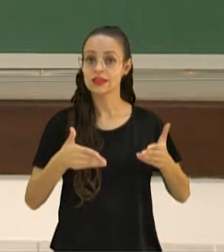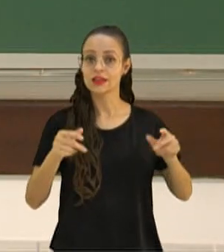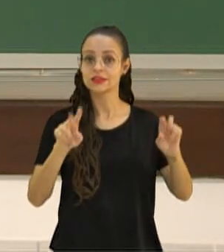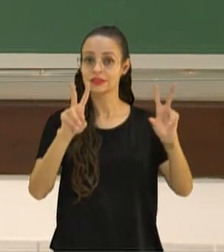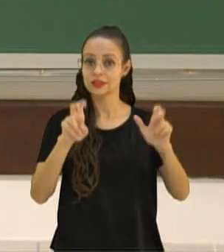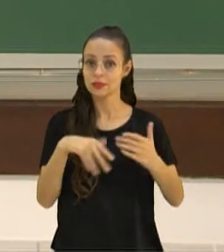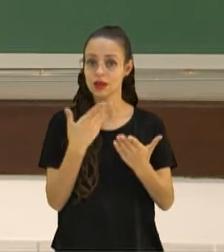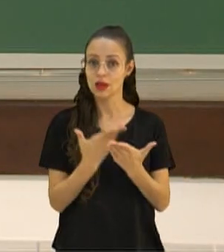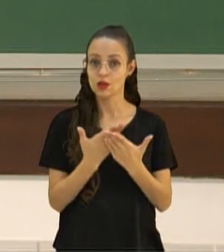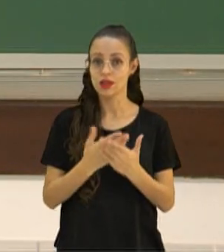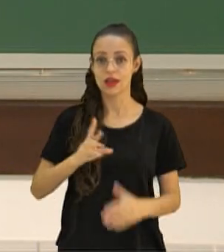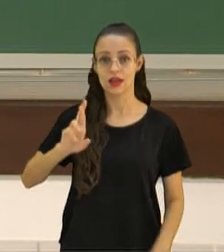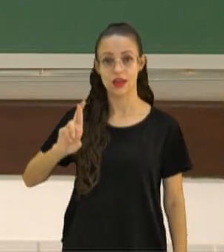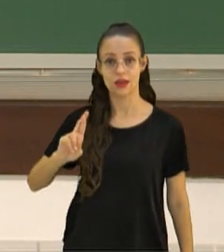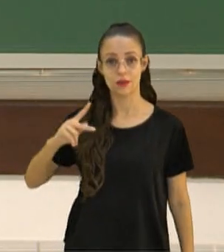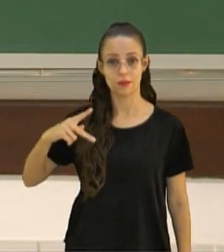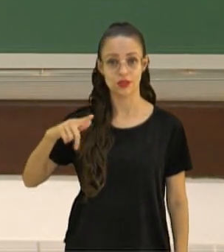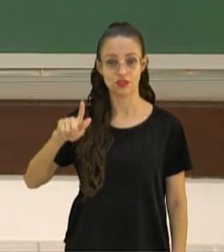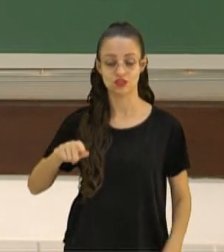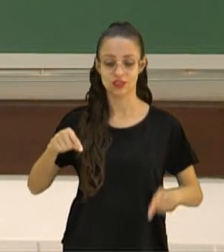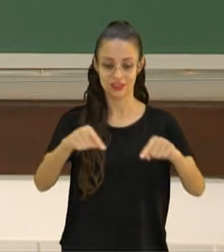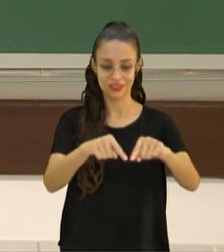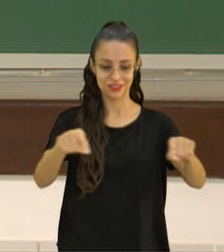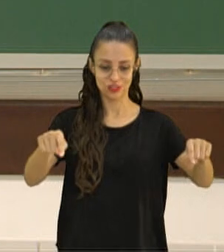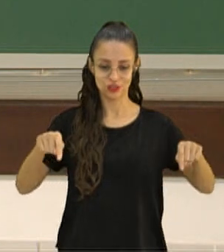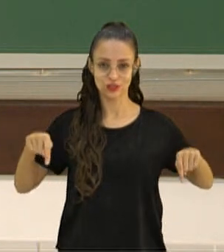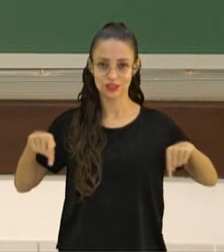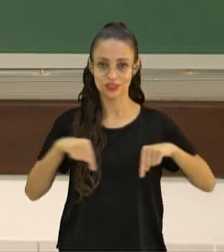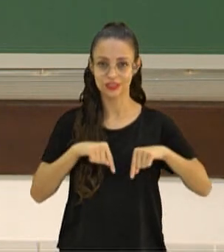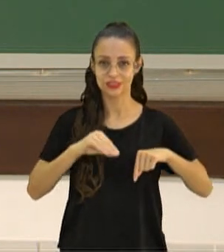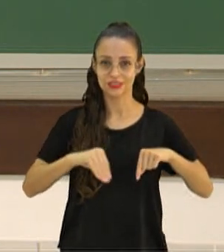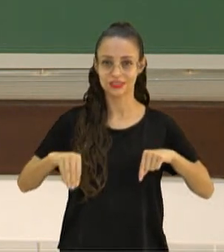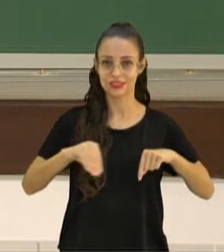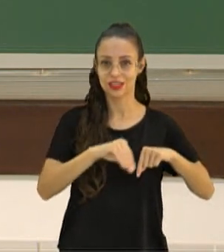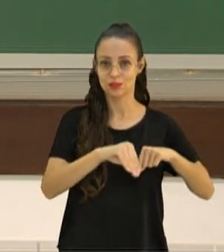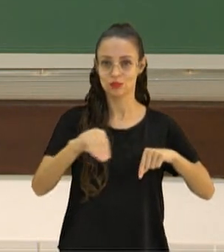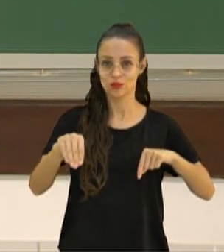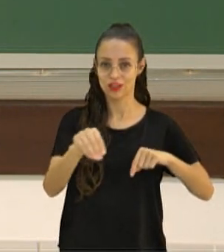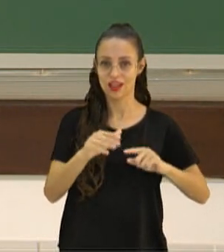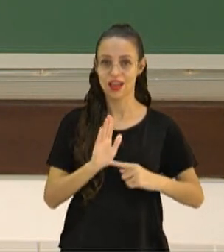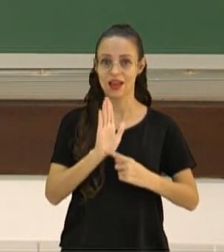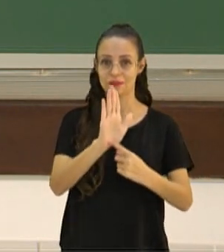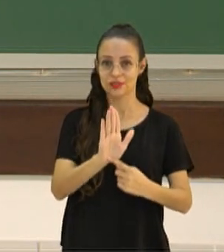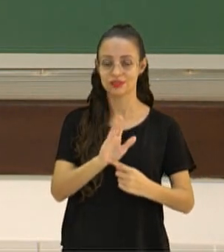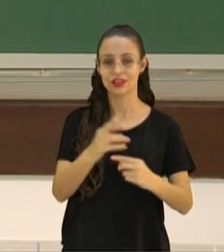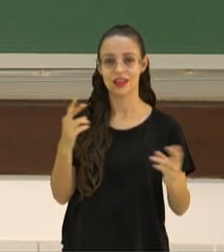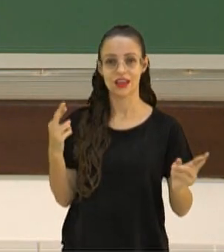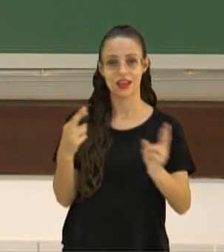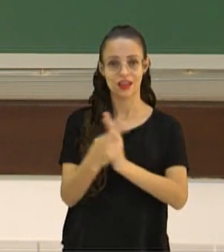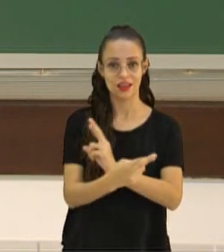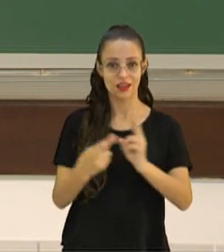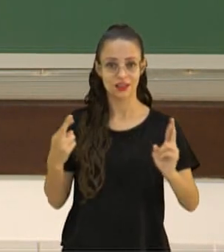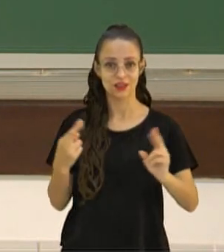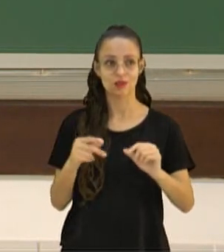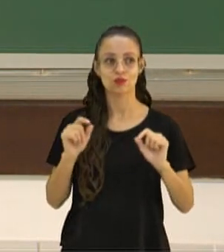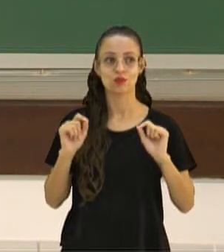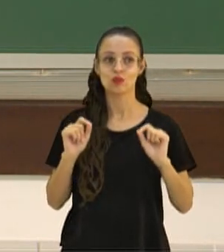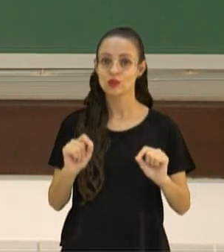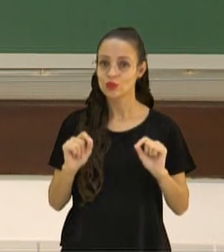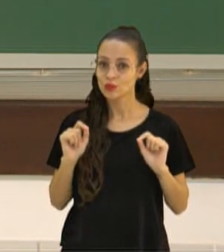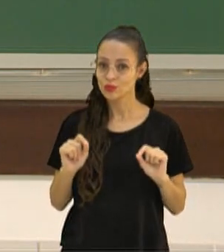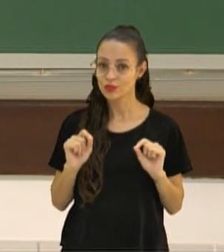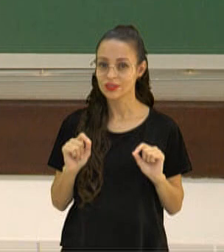da aula de hoje do RPG de tabuleiro, RPG de apresentação, de algo relacionado bastante forte com